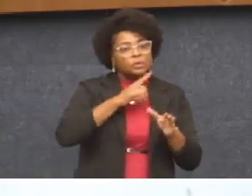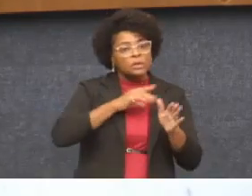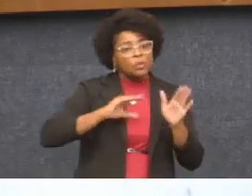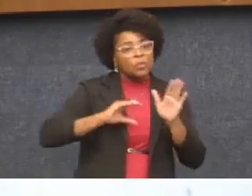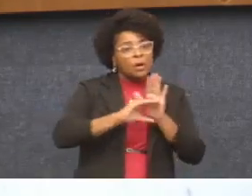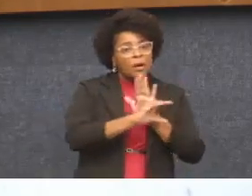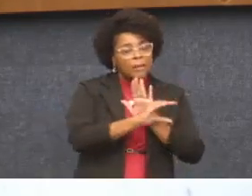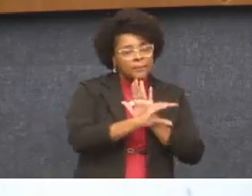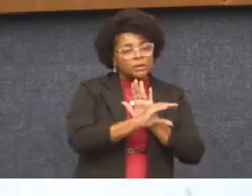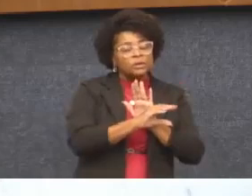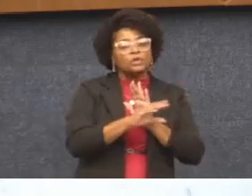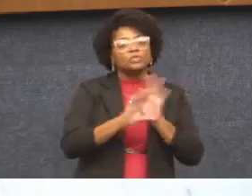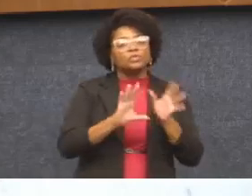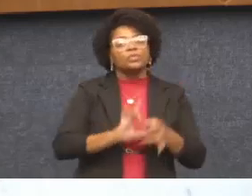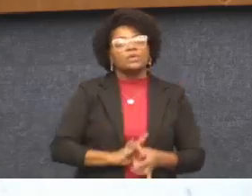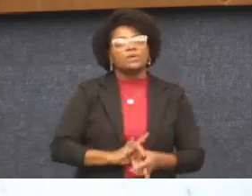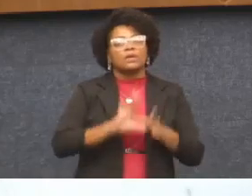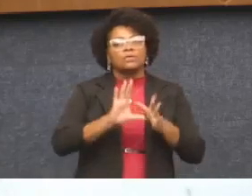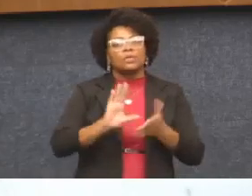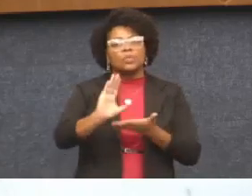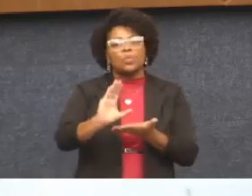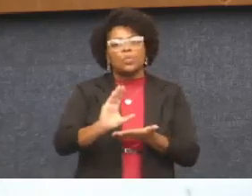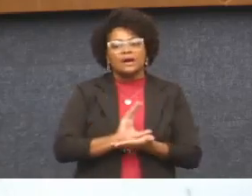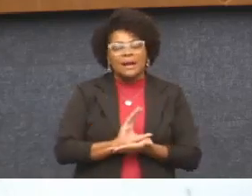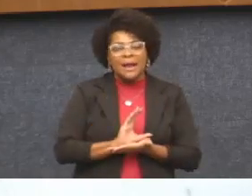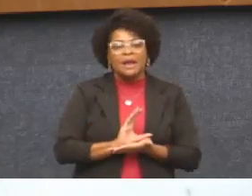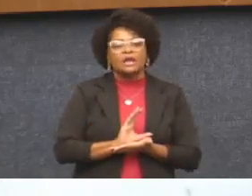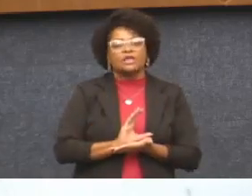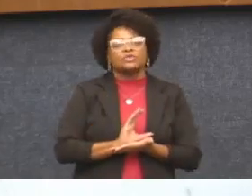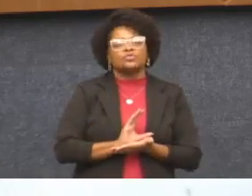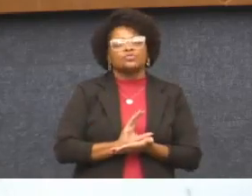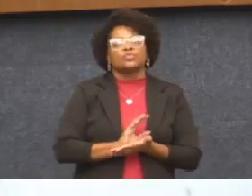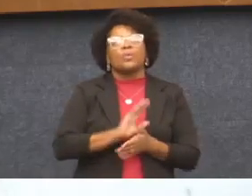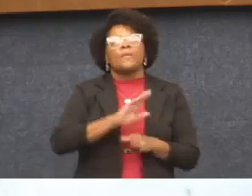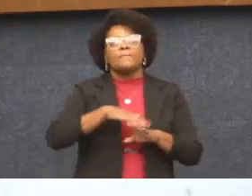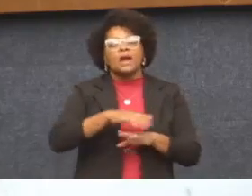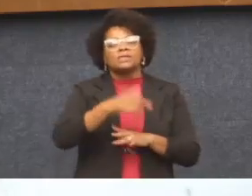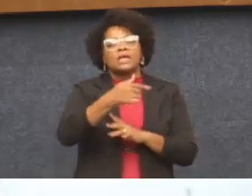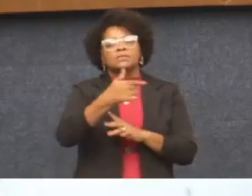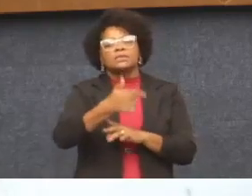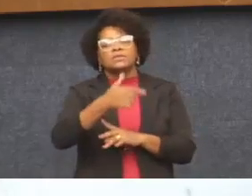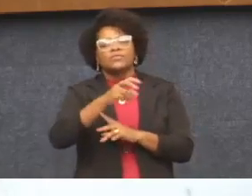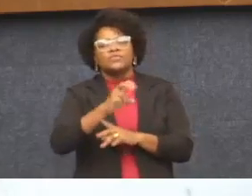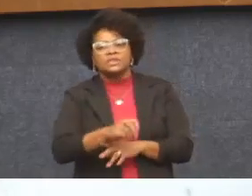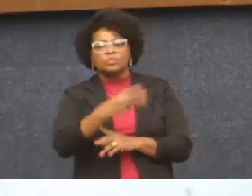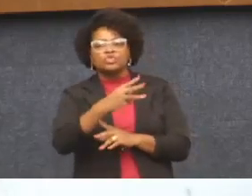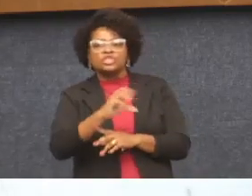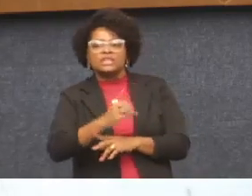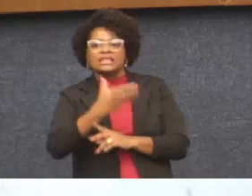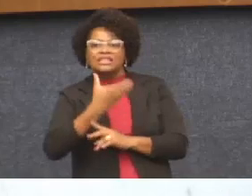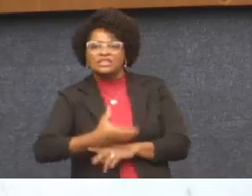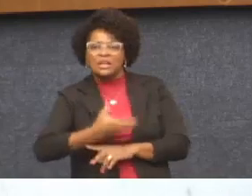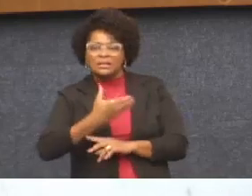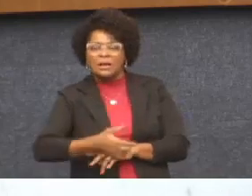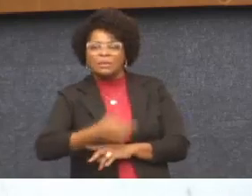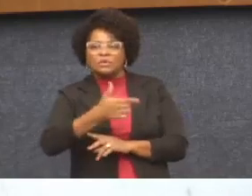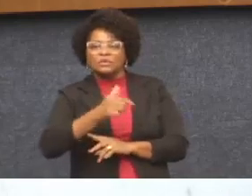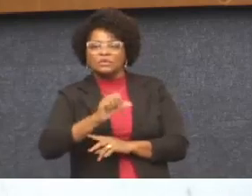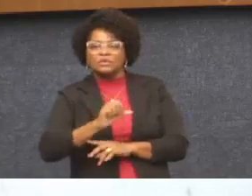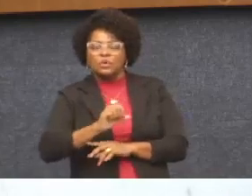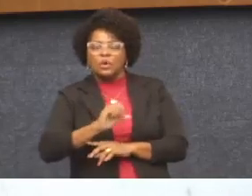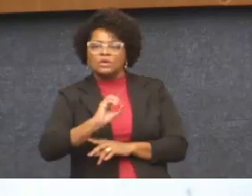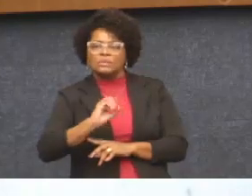A da concessão de crédito tributário à lei de número 8.725, de 30 de dezembro de 2003, que dispõe sobre